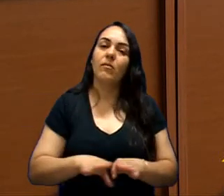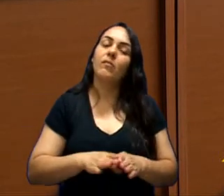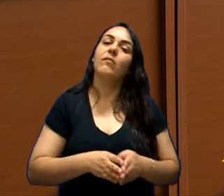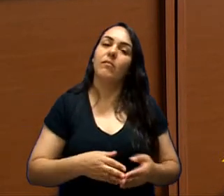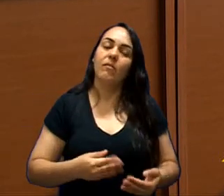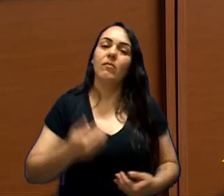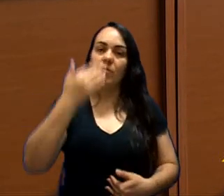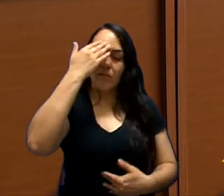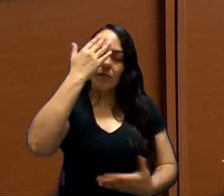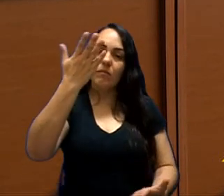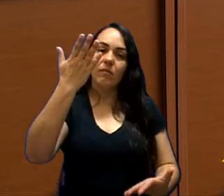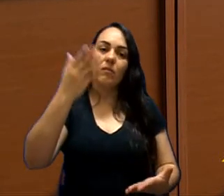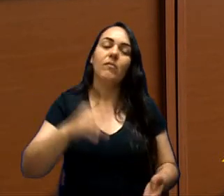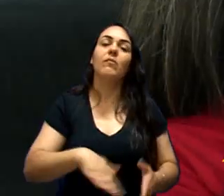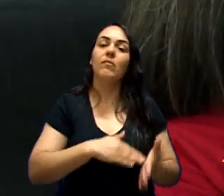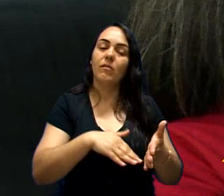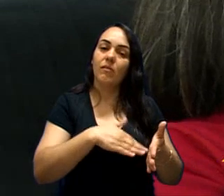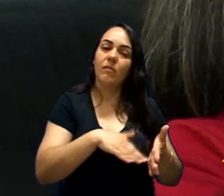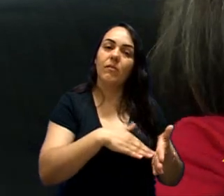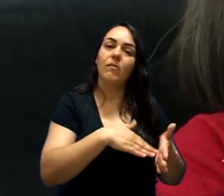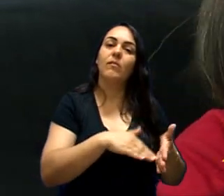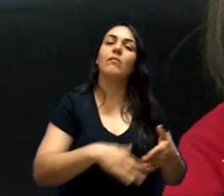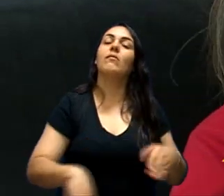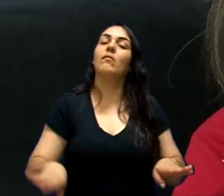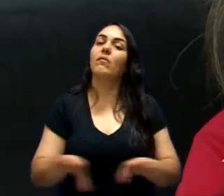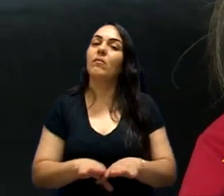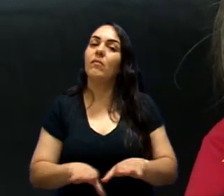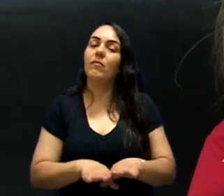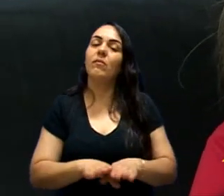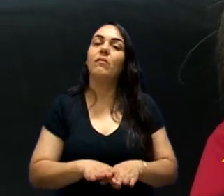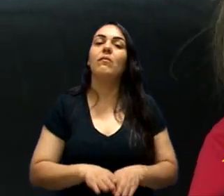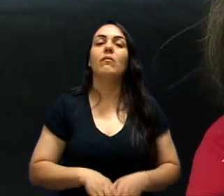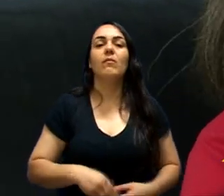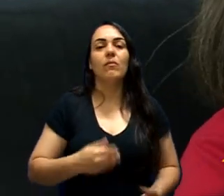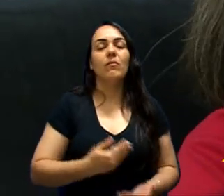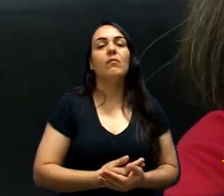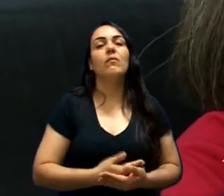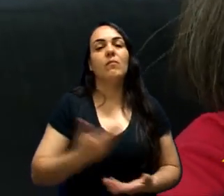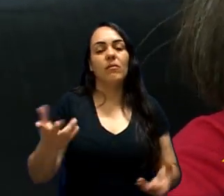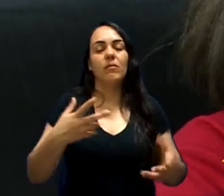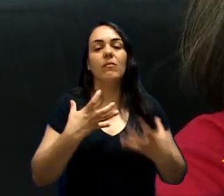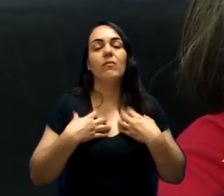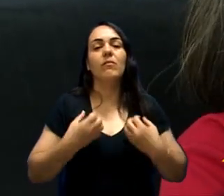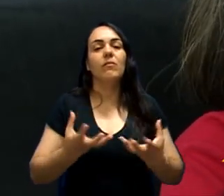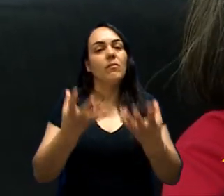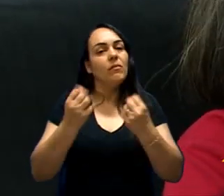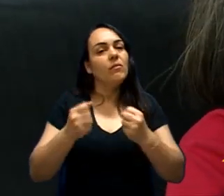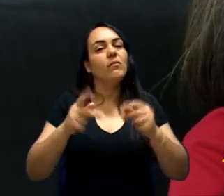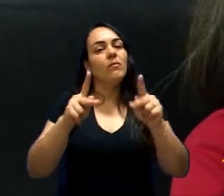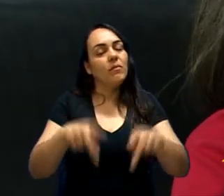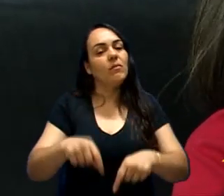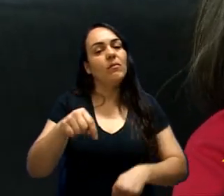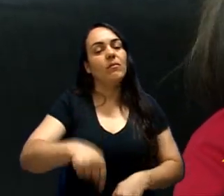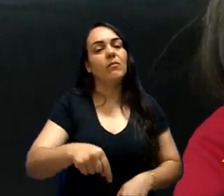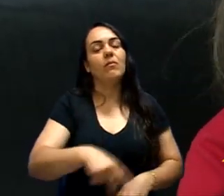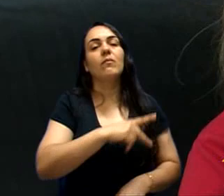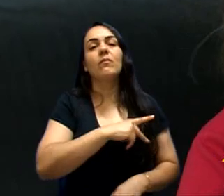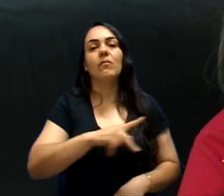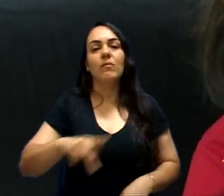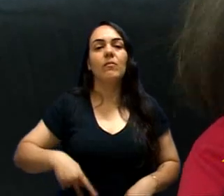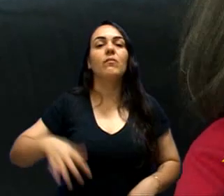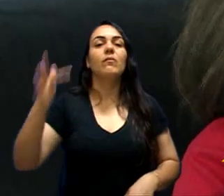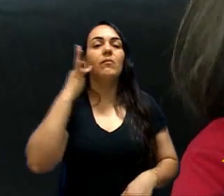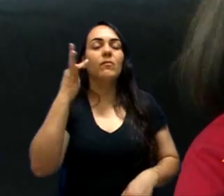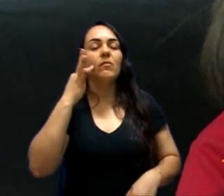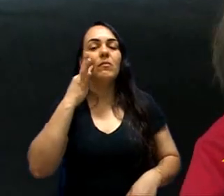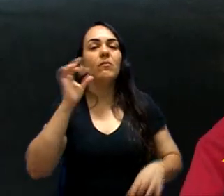Devemos, claro. É secretária, uma mulher ímpar, mas eu gostaria de contar muito com a presença de Vossa Excelência, em especial,